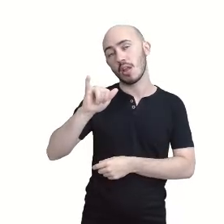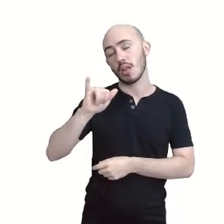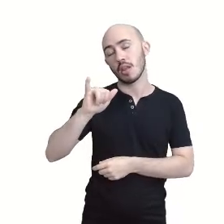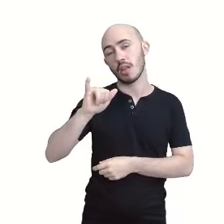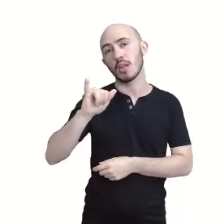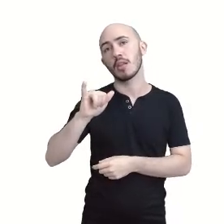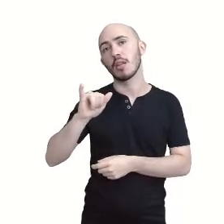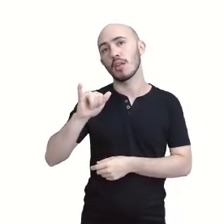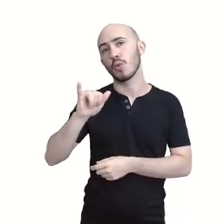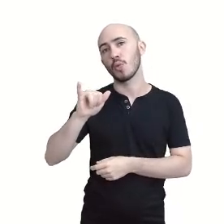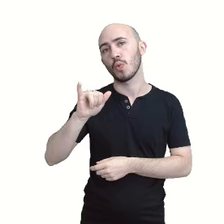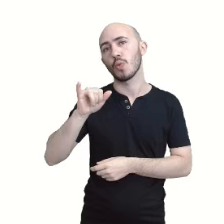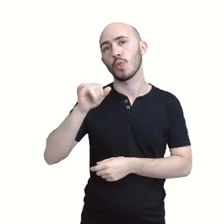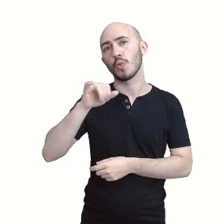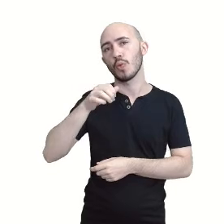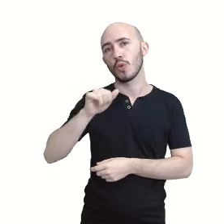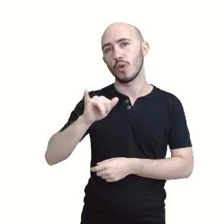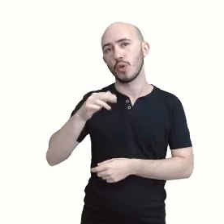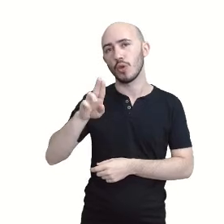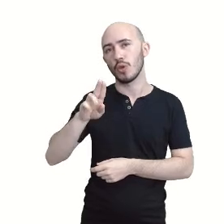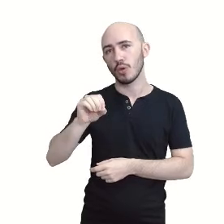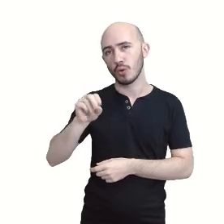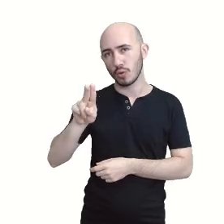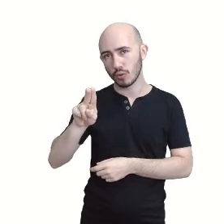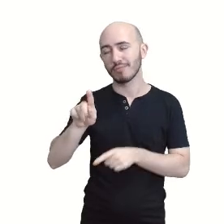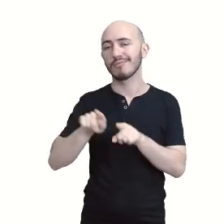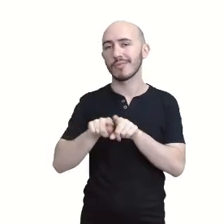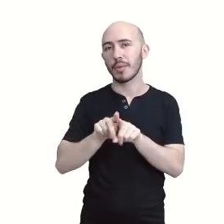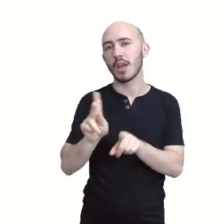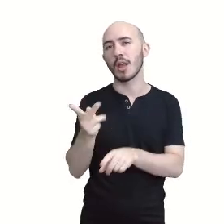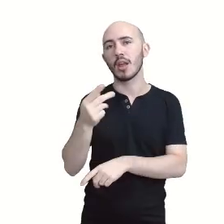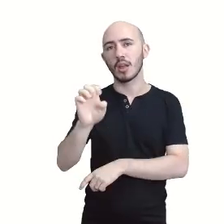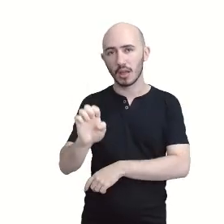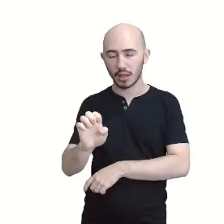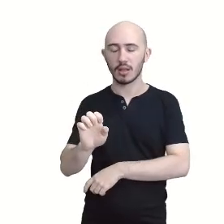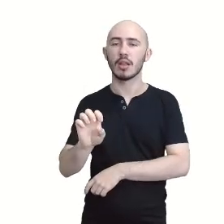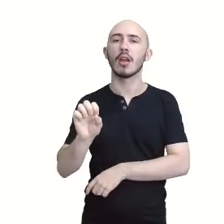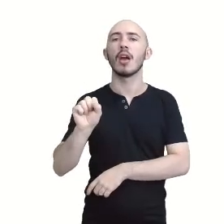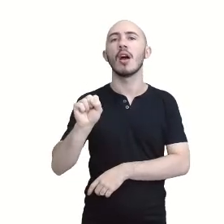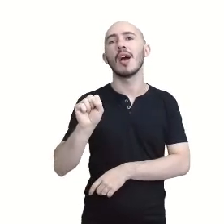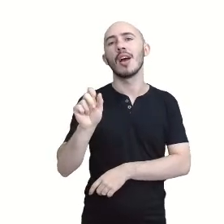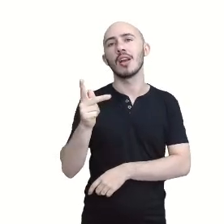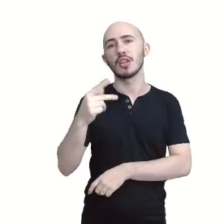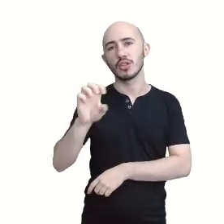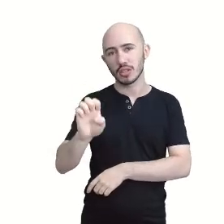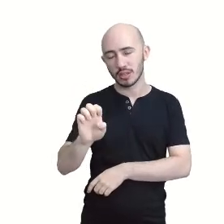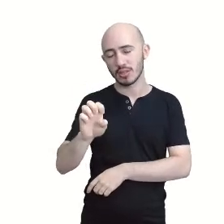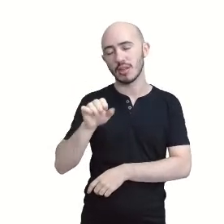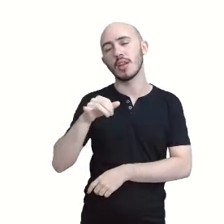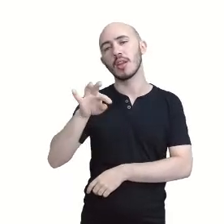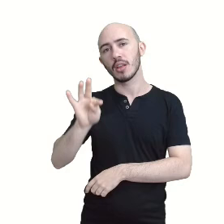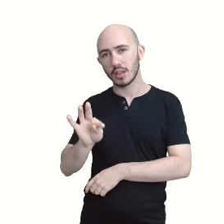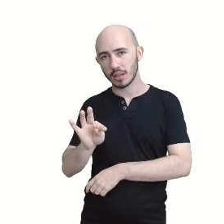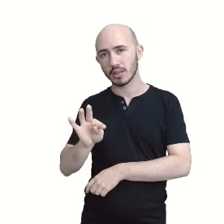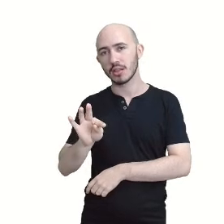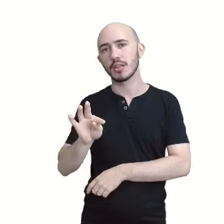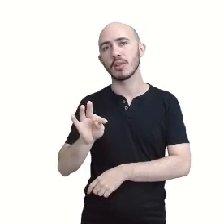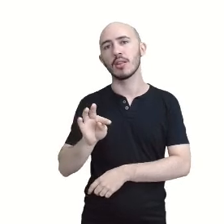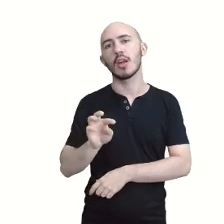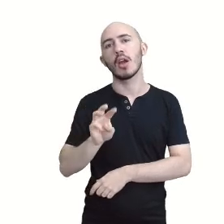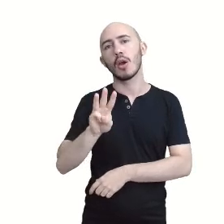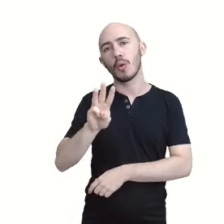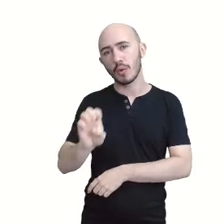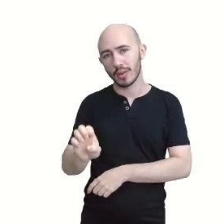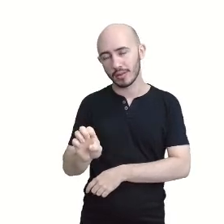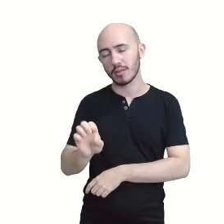she, it, we e they. Tem o you também depois desse we aí, mas perceba, não diga eat, tá pessoal?